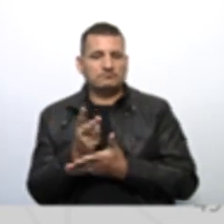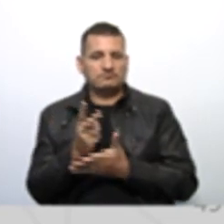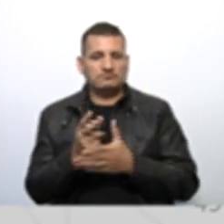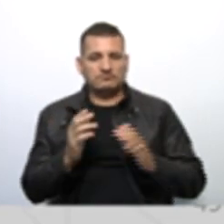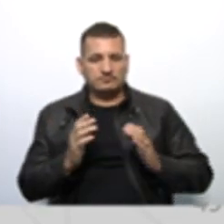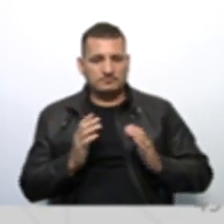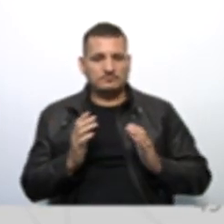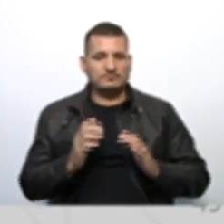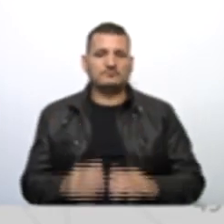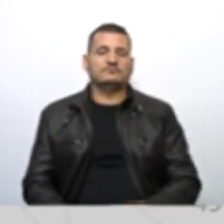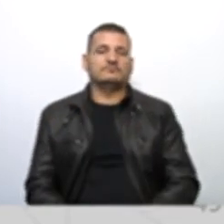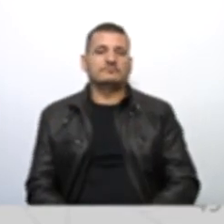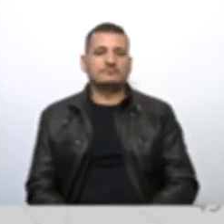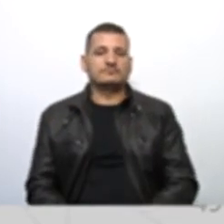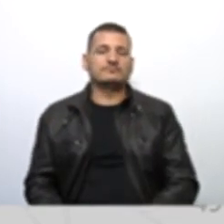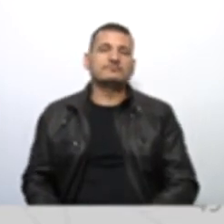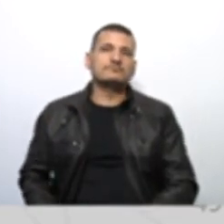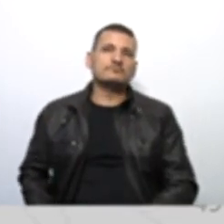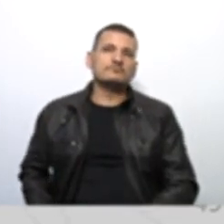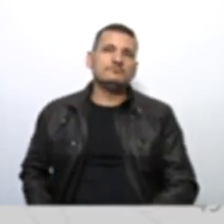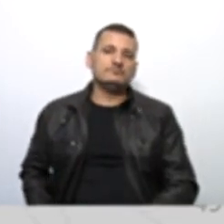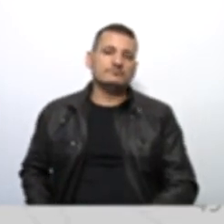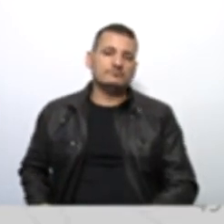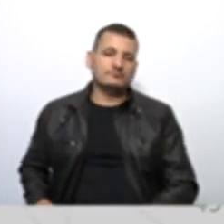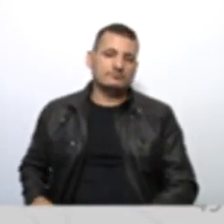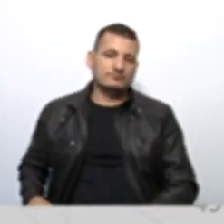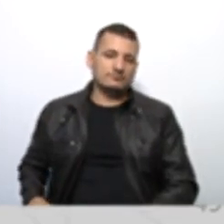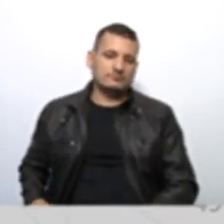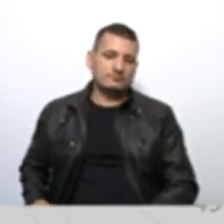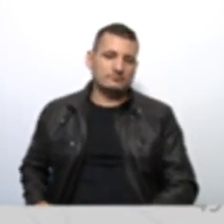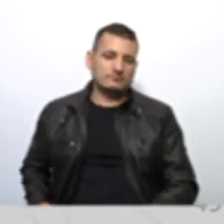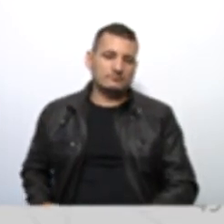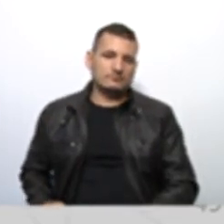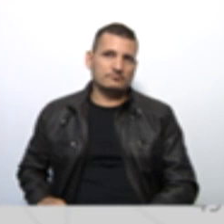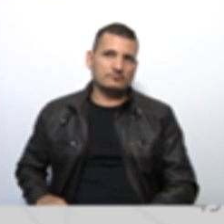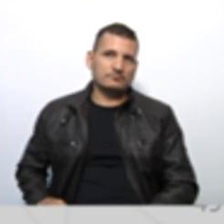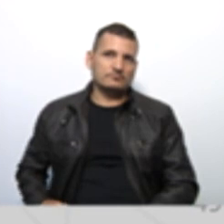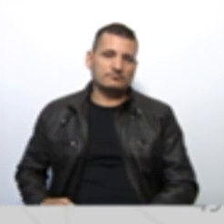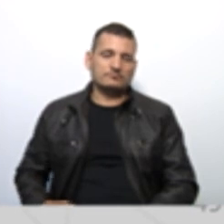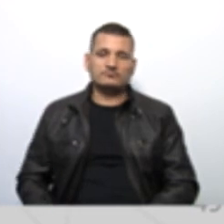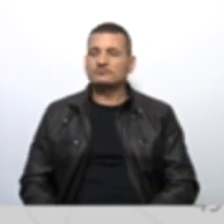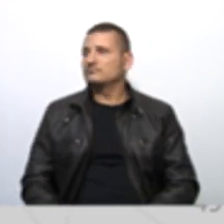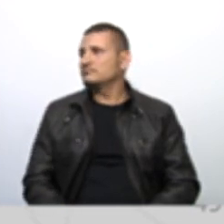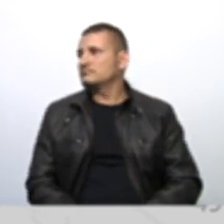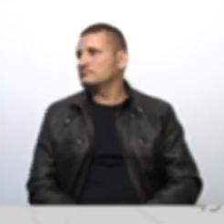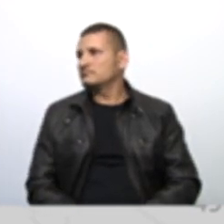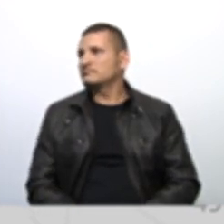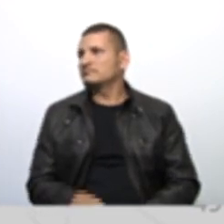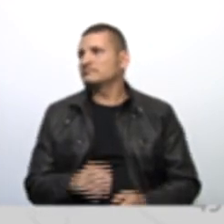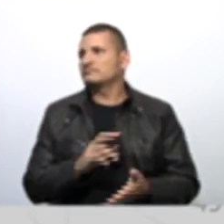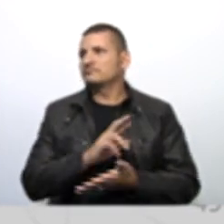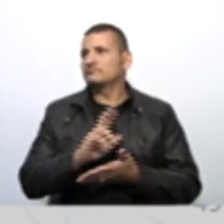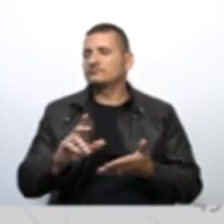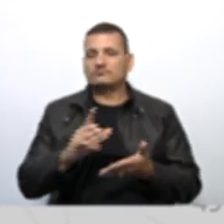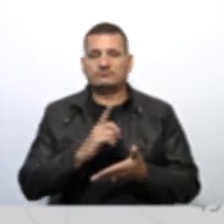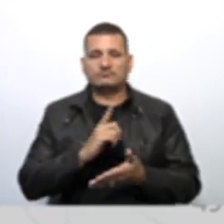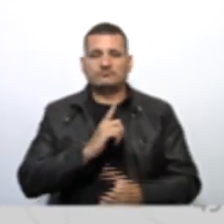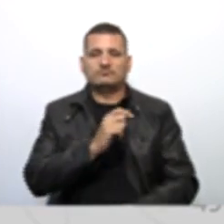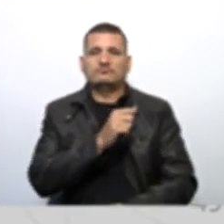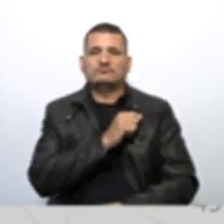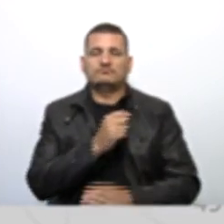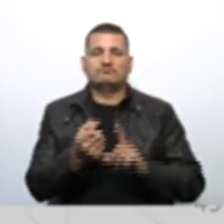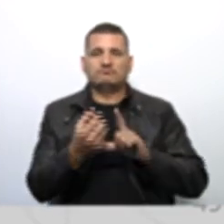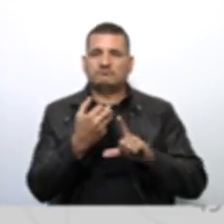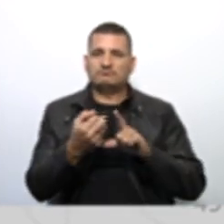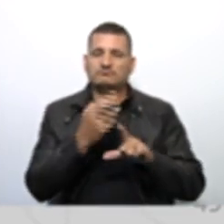foi a participação aí, professor, nessa questão? A gente teve várias participações, o pessoal está divergindo bastante, assim, a gente está vendo que eles estão realmente tentando chegar